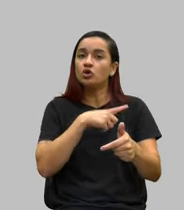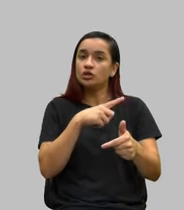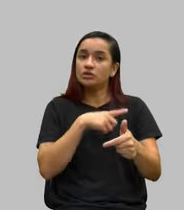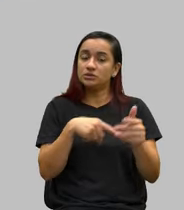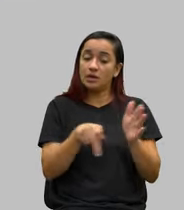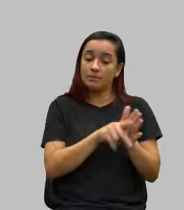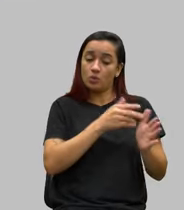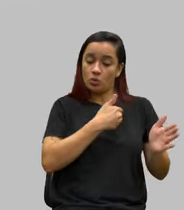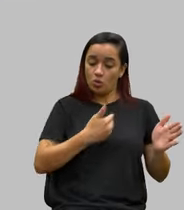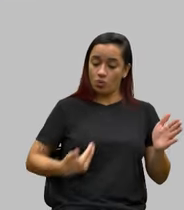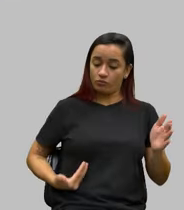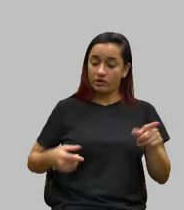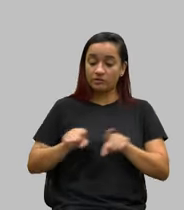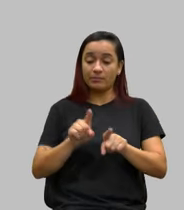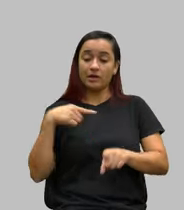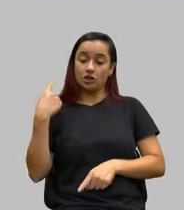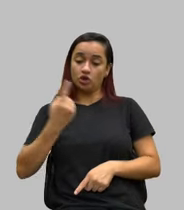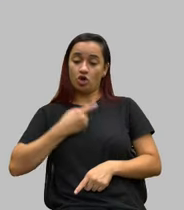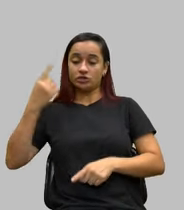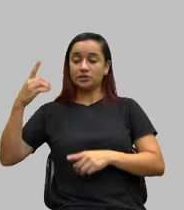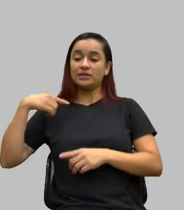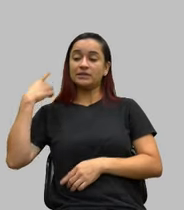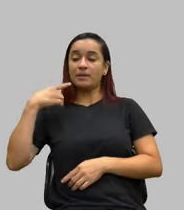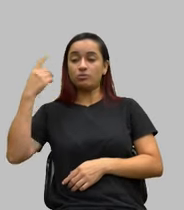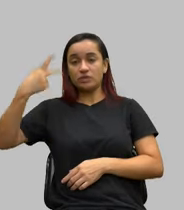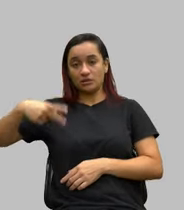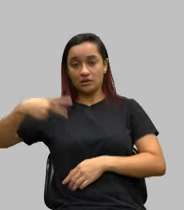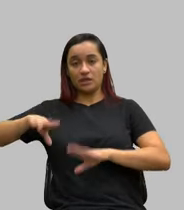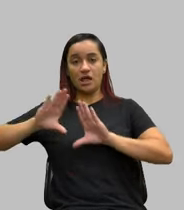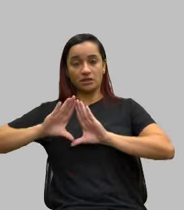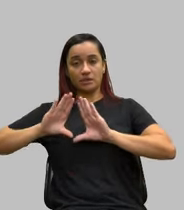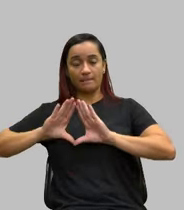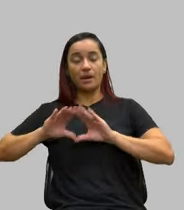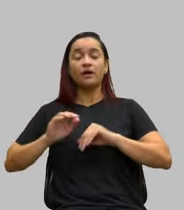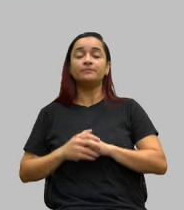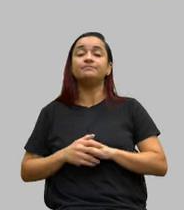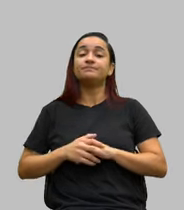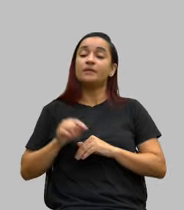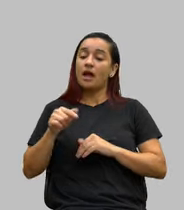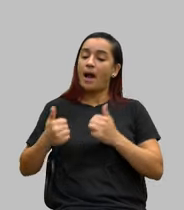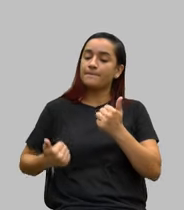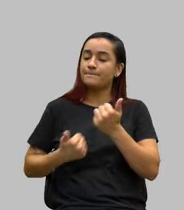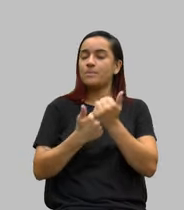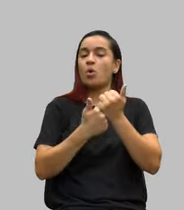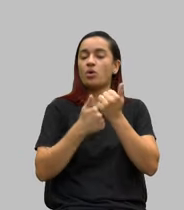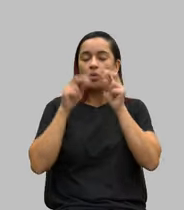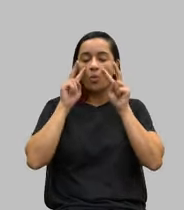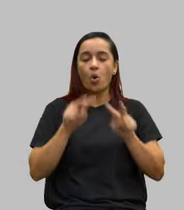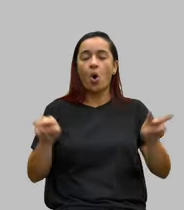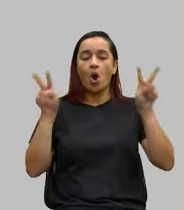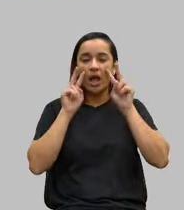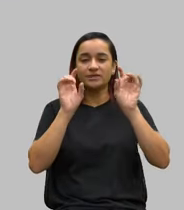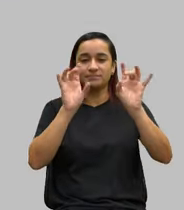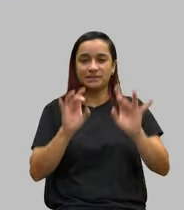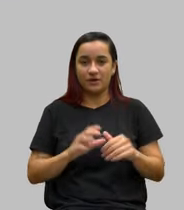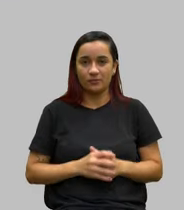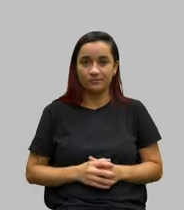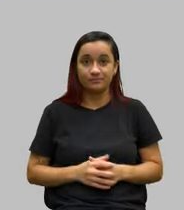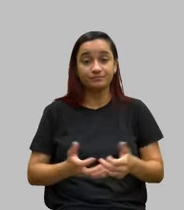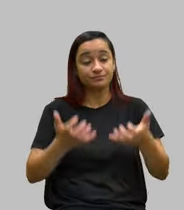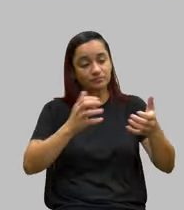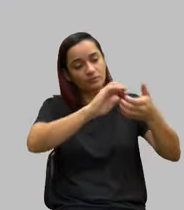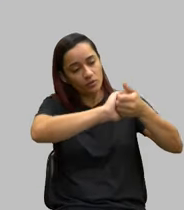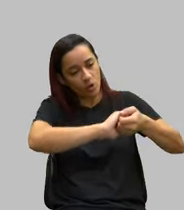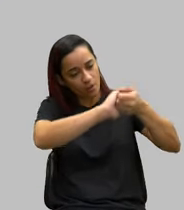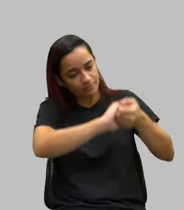parte nós deputados da Assembleia Legislativa eh esse apoio esse olhar muito especial mas é cumprimentá-lo senhor